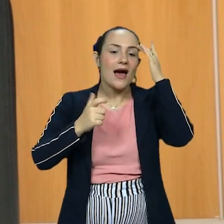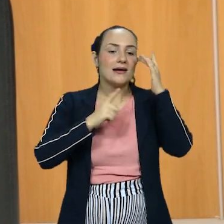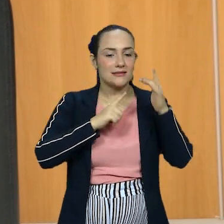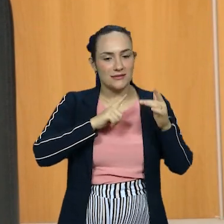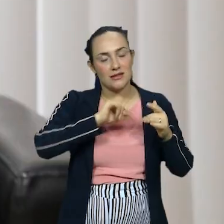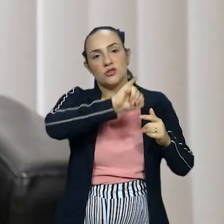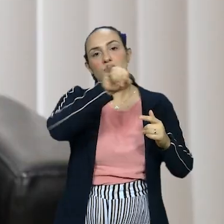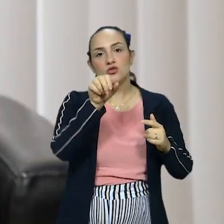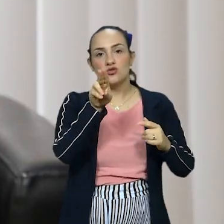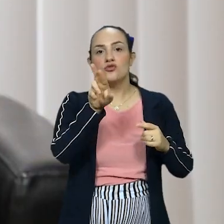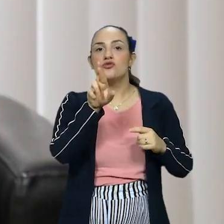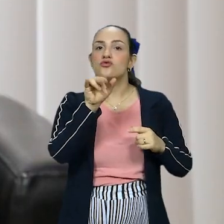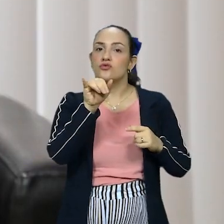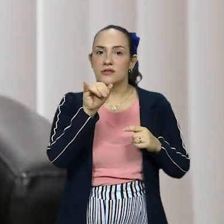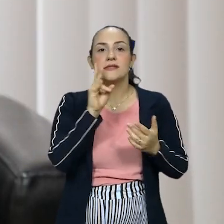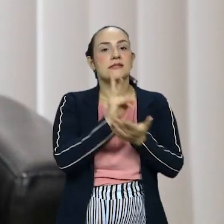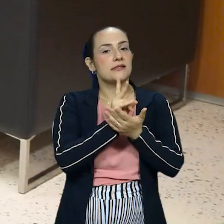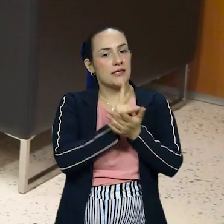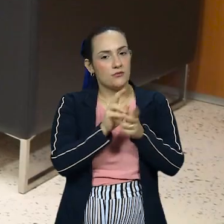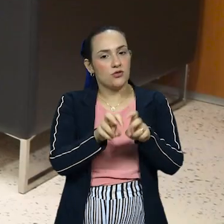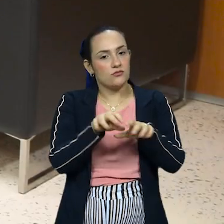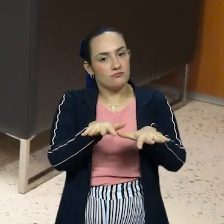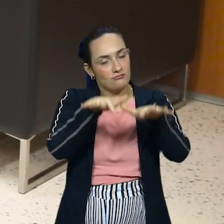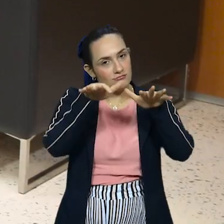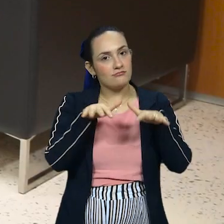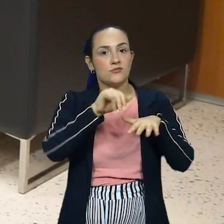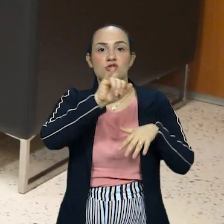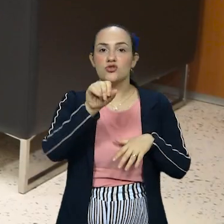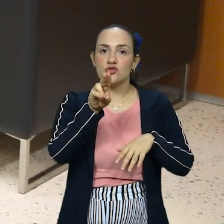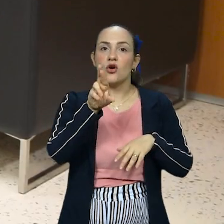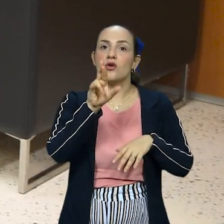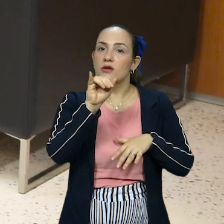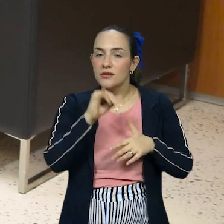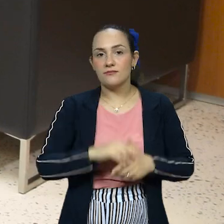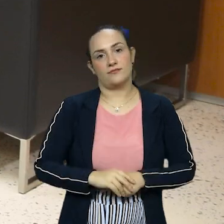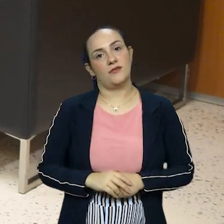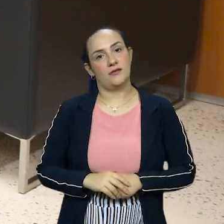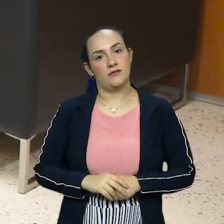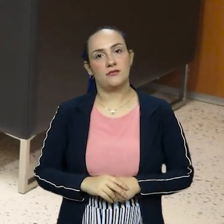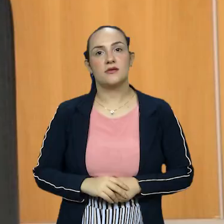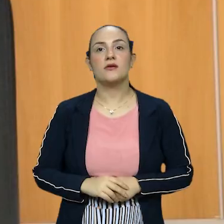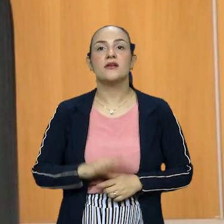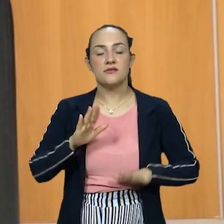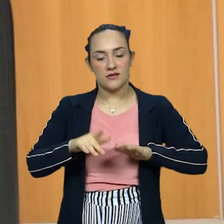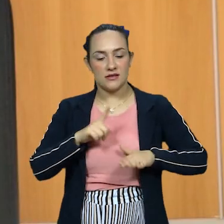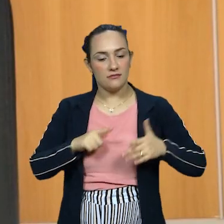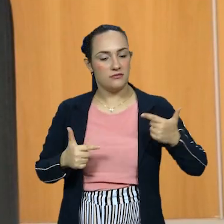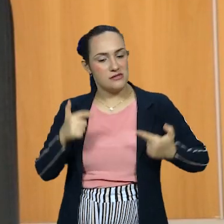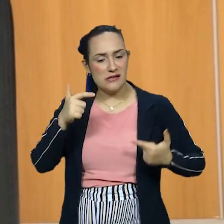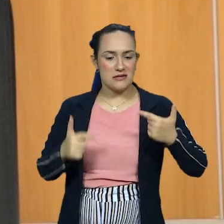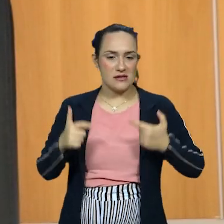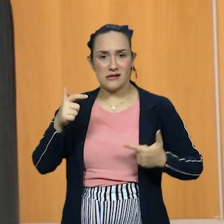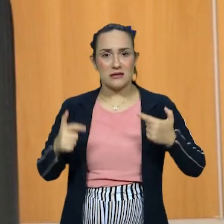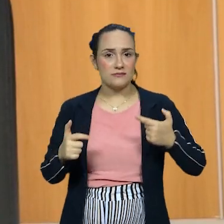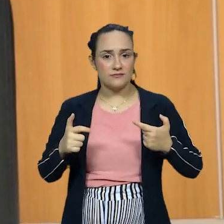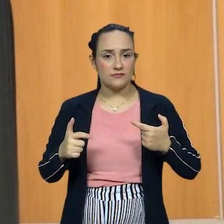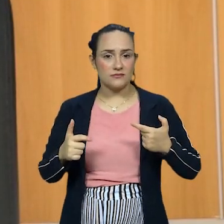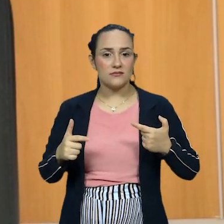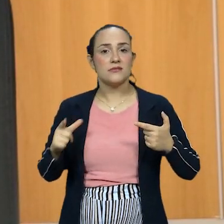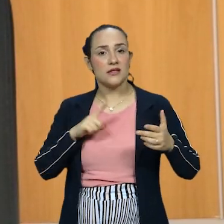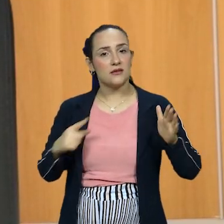policiais militares, ainda mais na nossa região de fronteira, constantemente estão em enfrentamentos, né, onde ocorrem mortes.